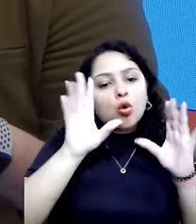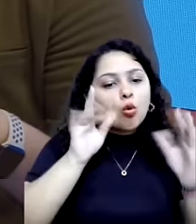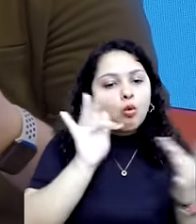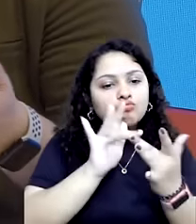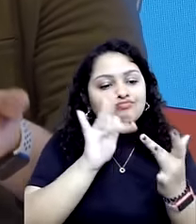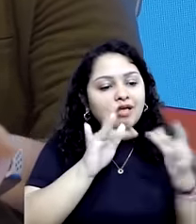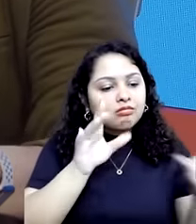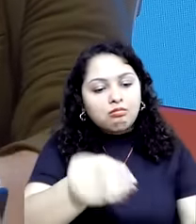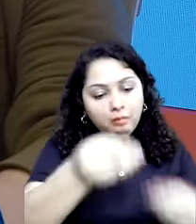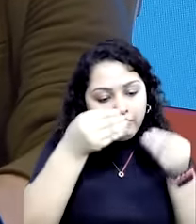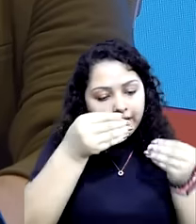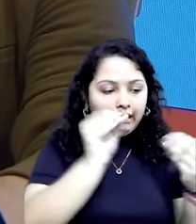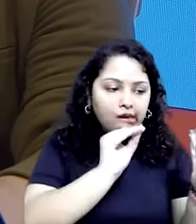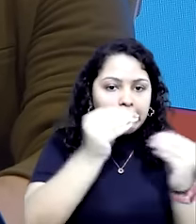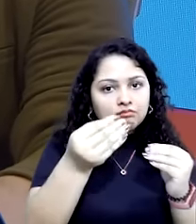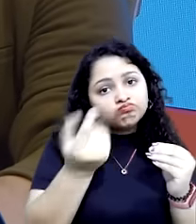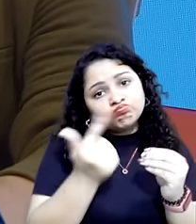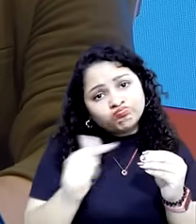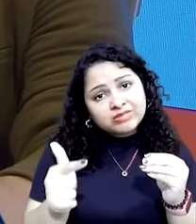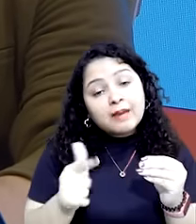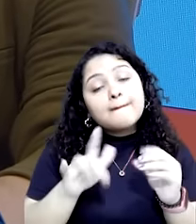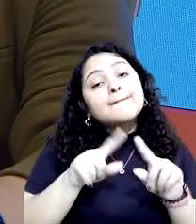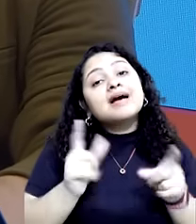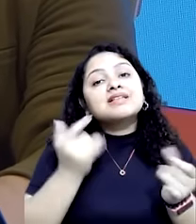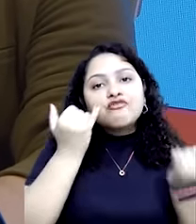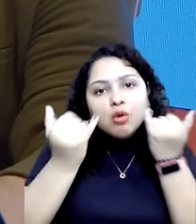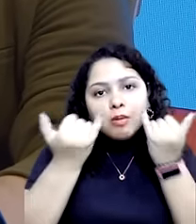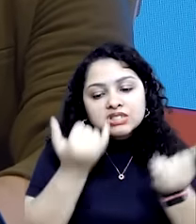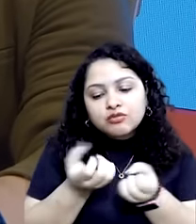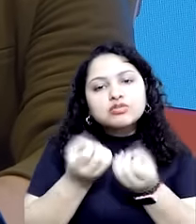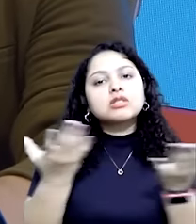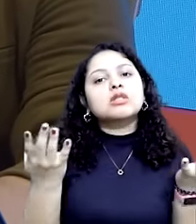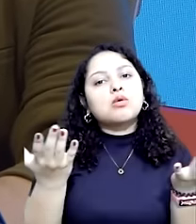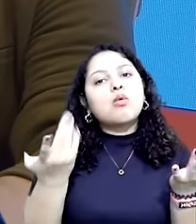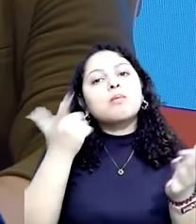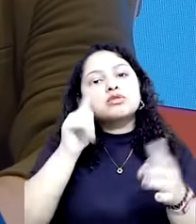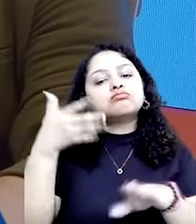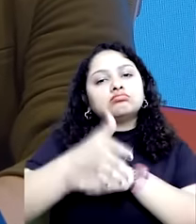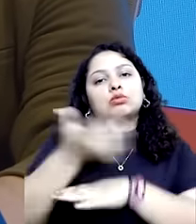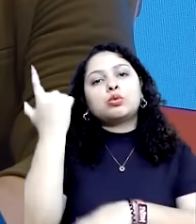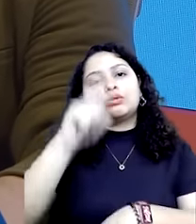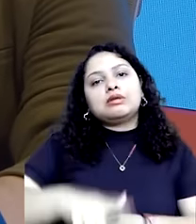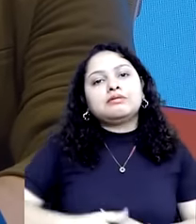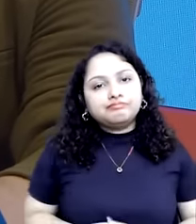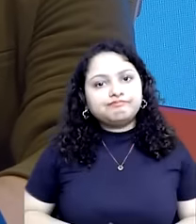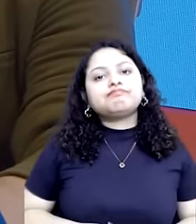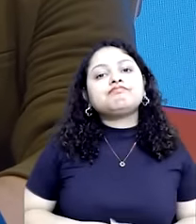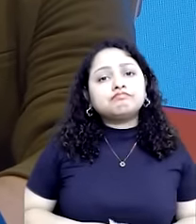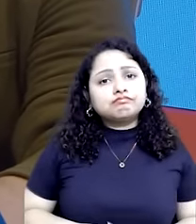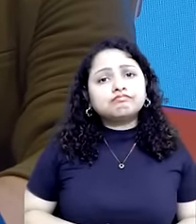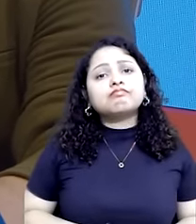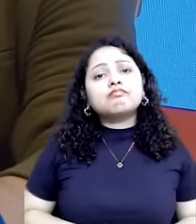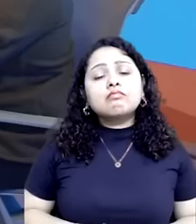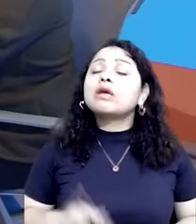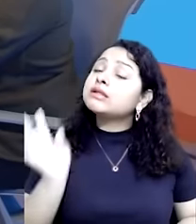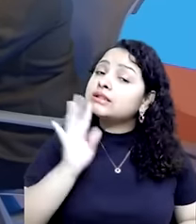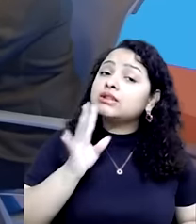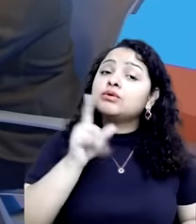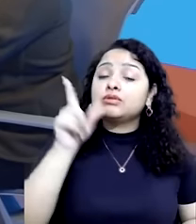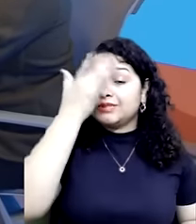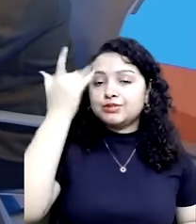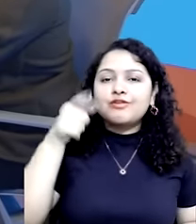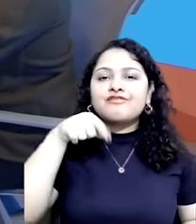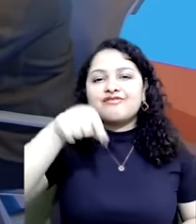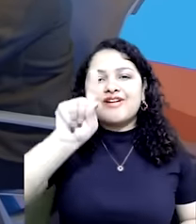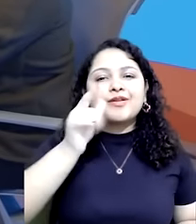físico mas certamente Você tem uma entrega de informação ainda mais específica é e legal né Eh quando a pessoa